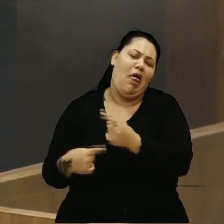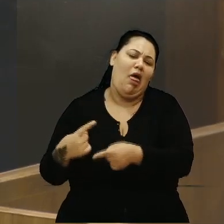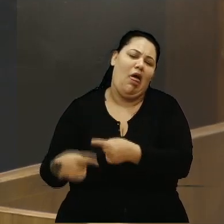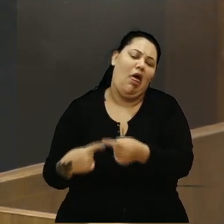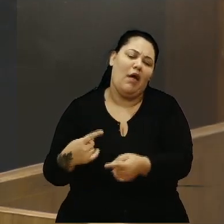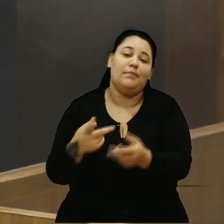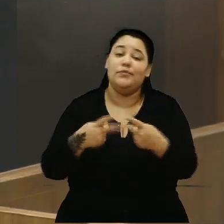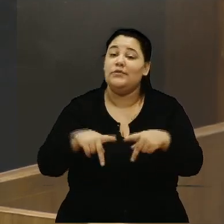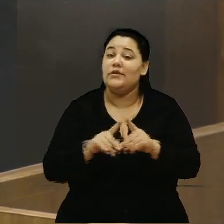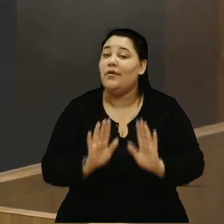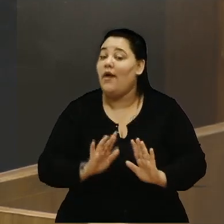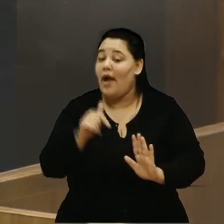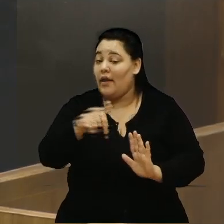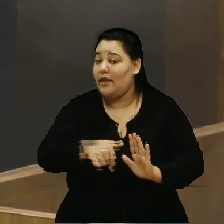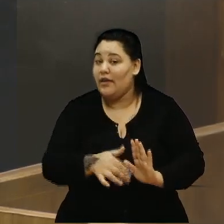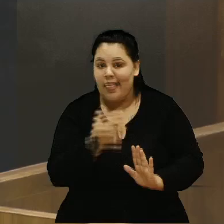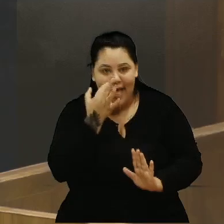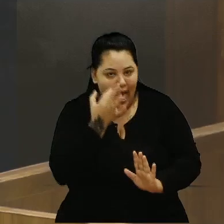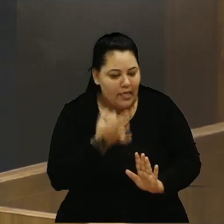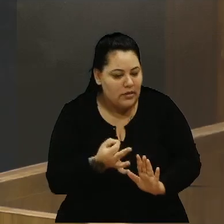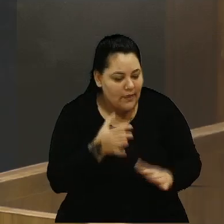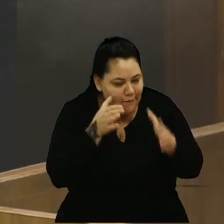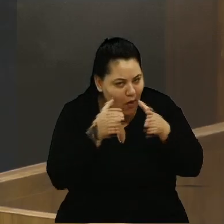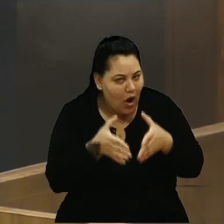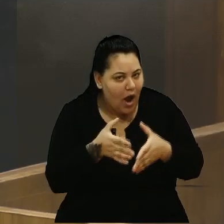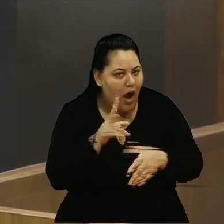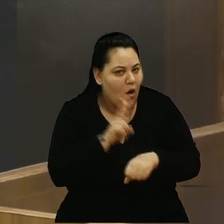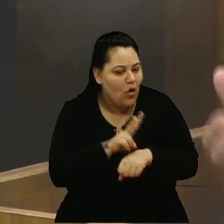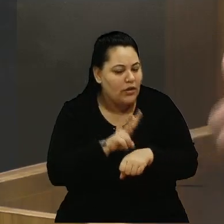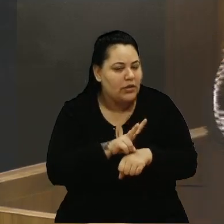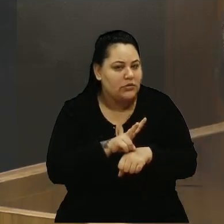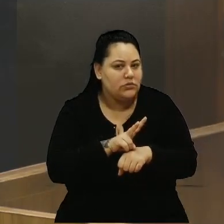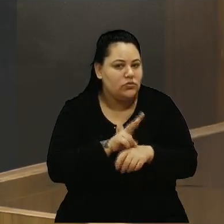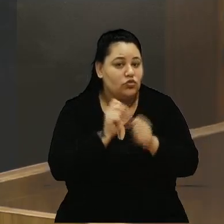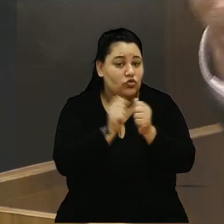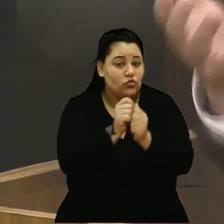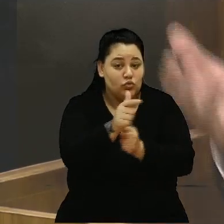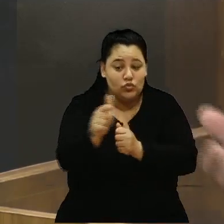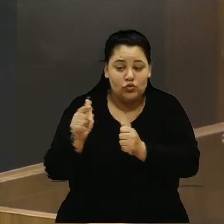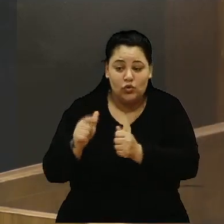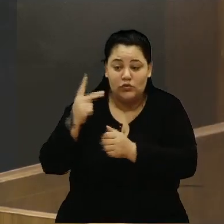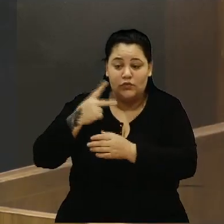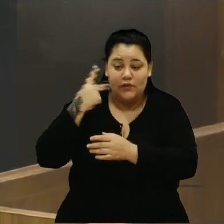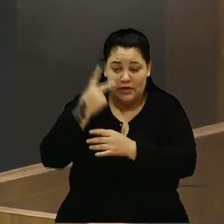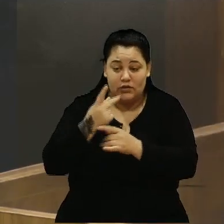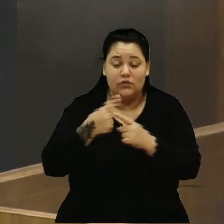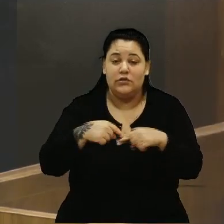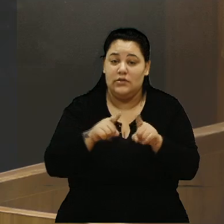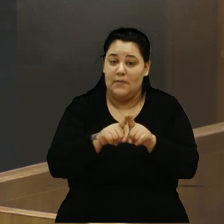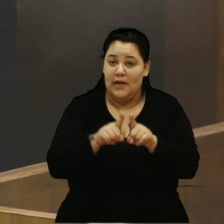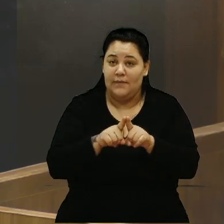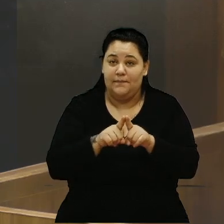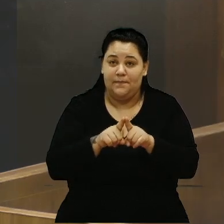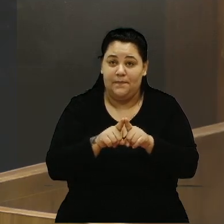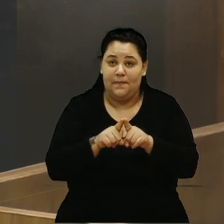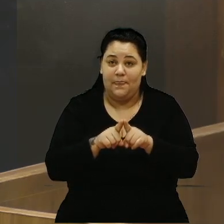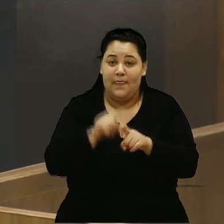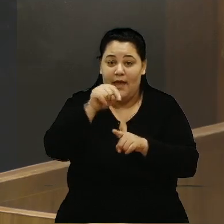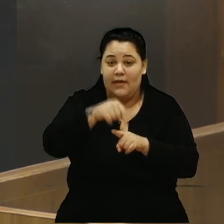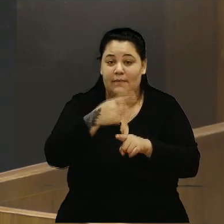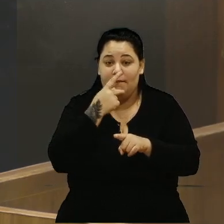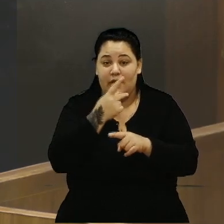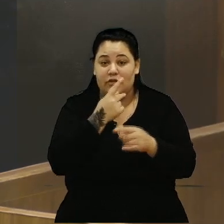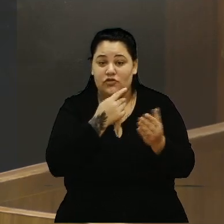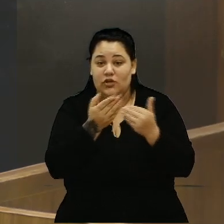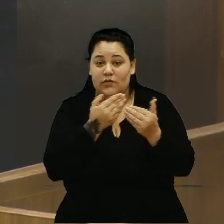agora, cuidando, atento, na frente dessa frente aqui com os demais colegas e todos os vereadores, aqui para dialogar